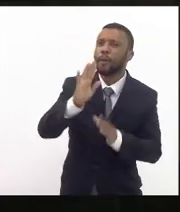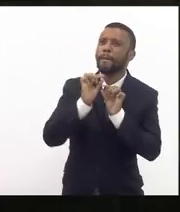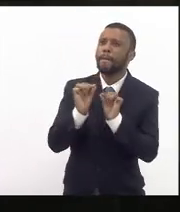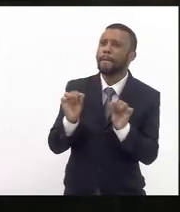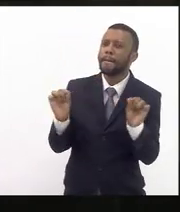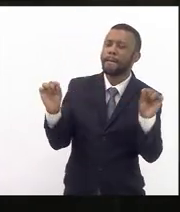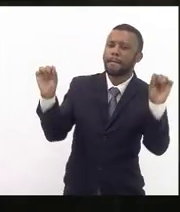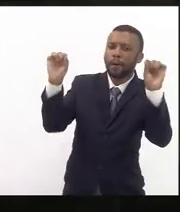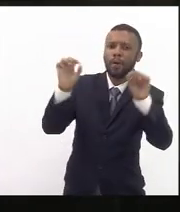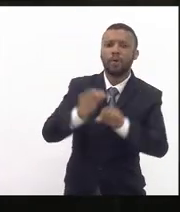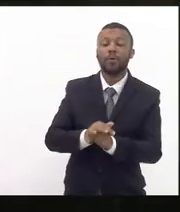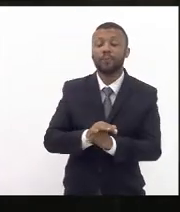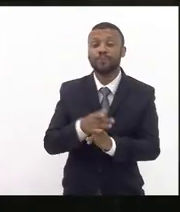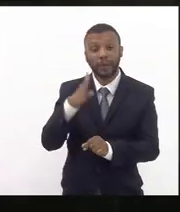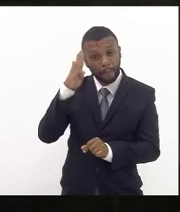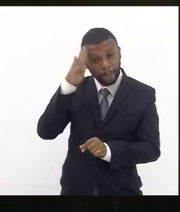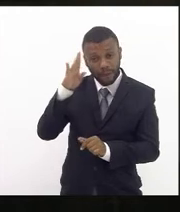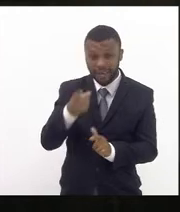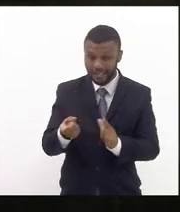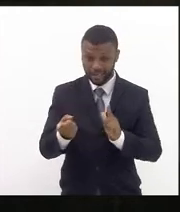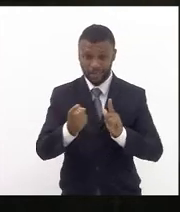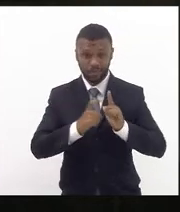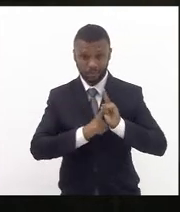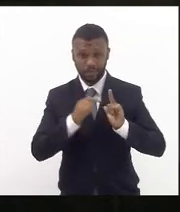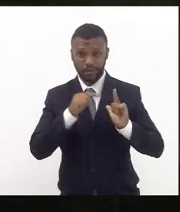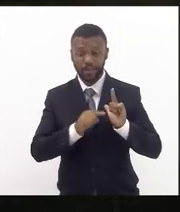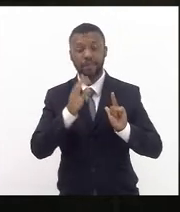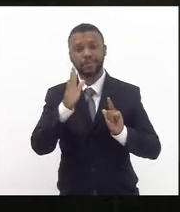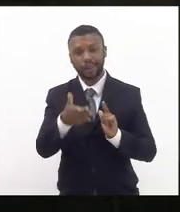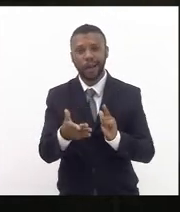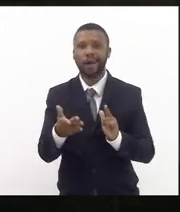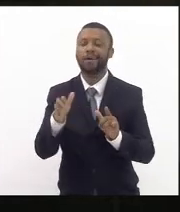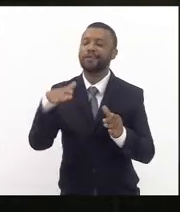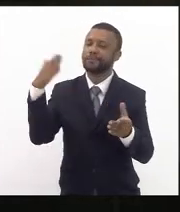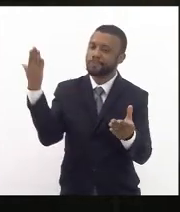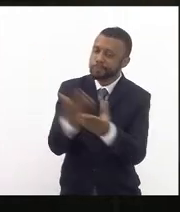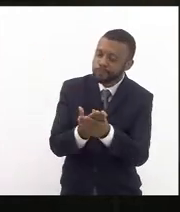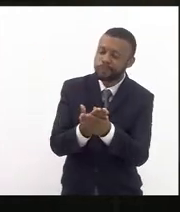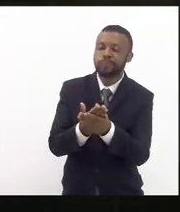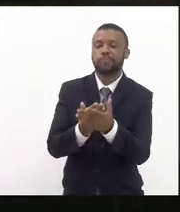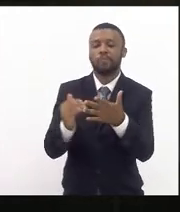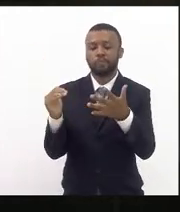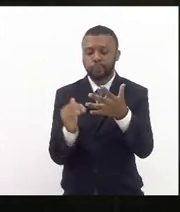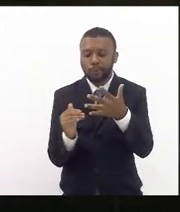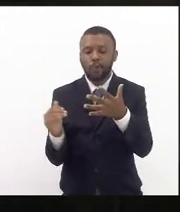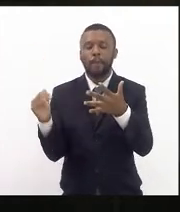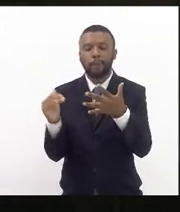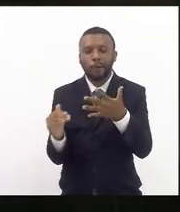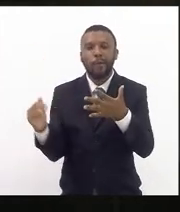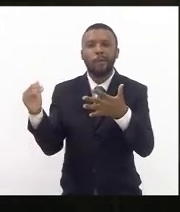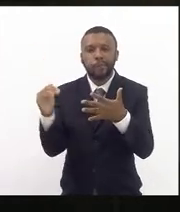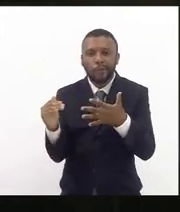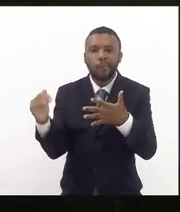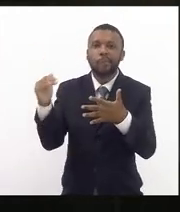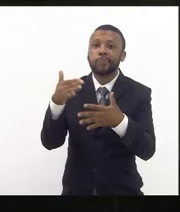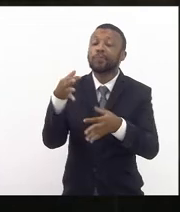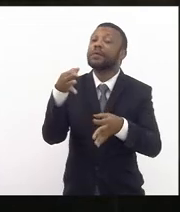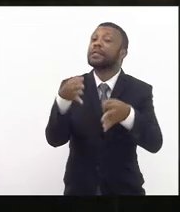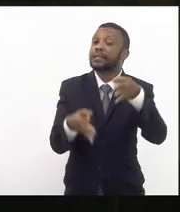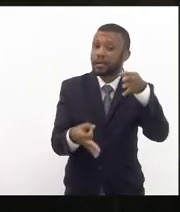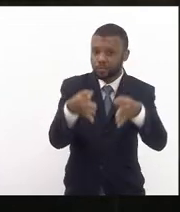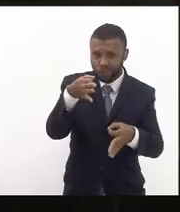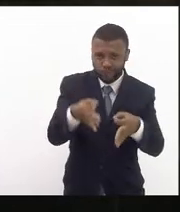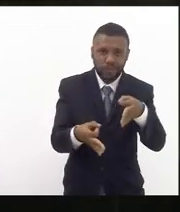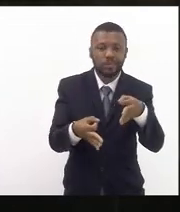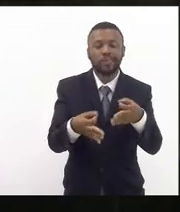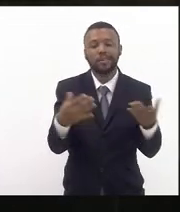Essas dívidas, inclusive, já foram as últimas instâncias em debates na justiça,